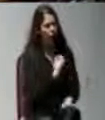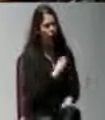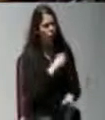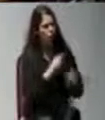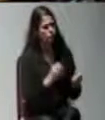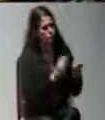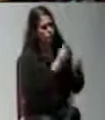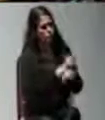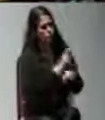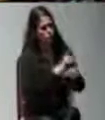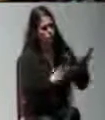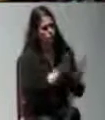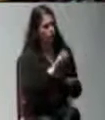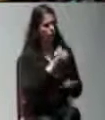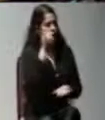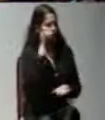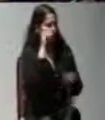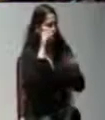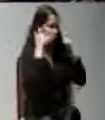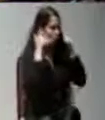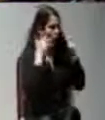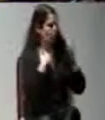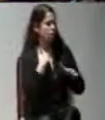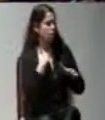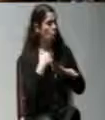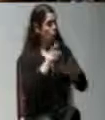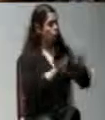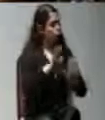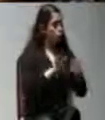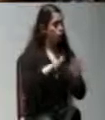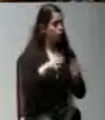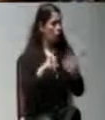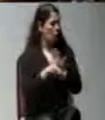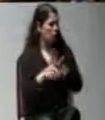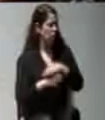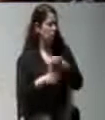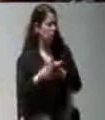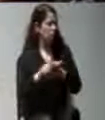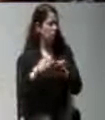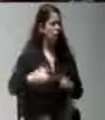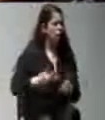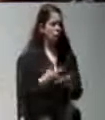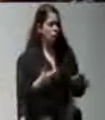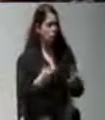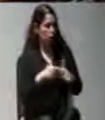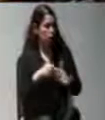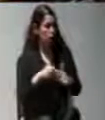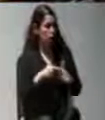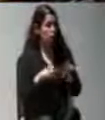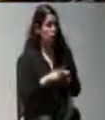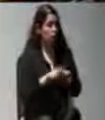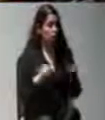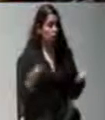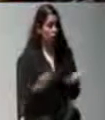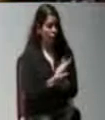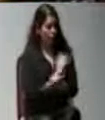violência ilegítima do Estado, contra a fome, contra as epidemias. Consequentemente, quando essas vidas são perdidas, não